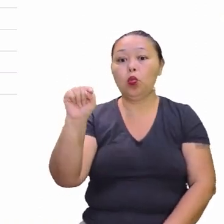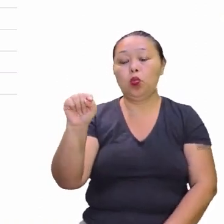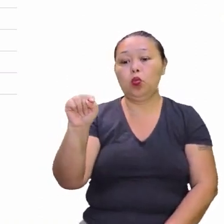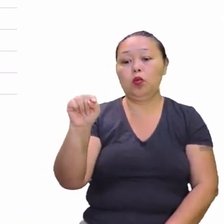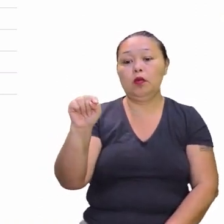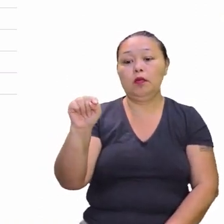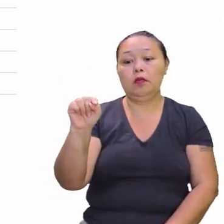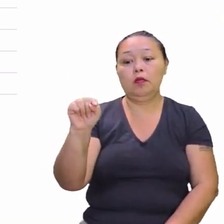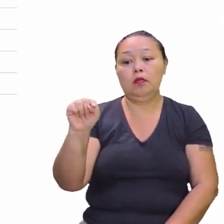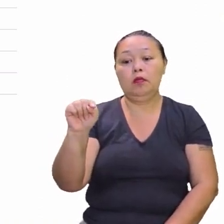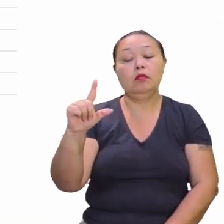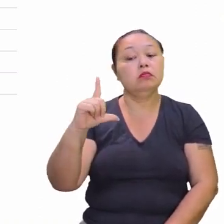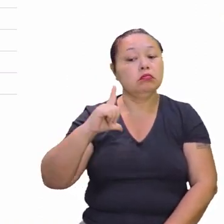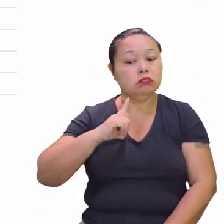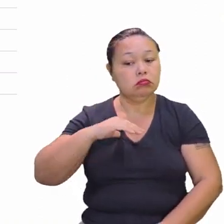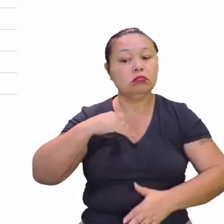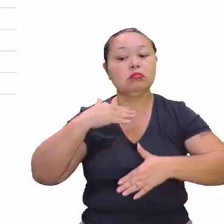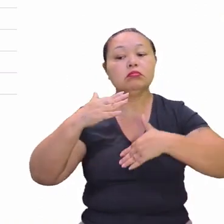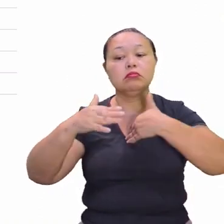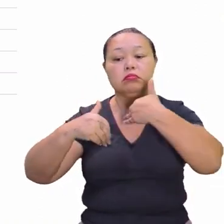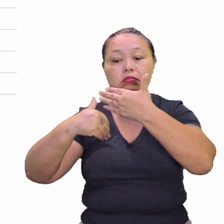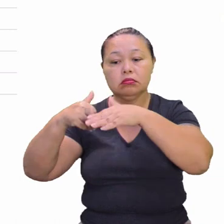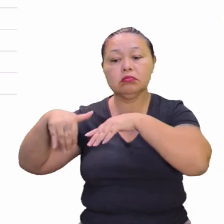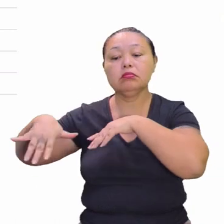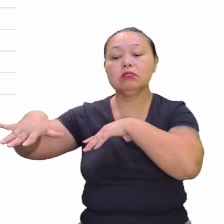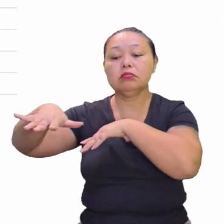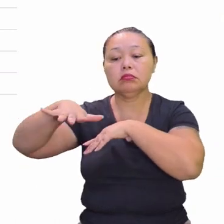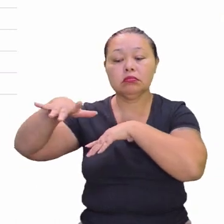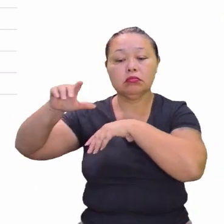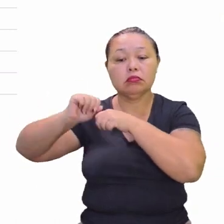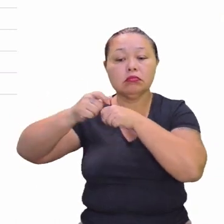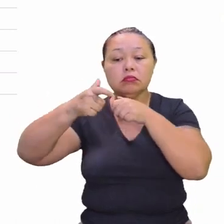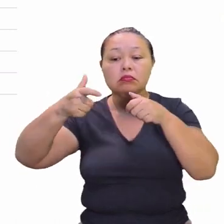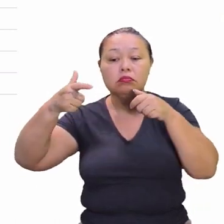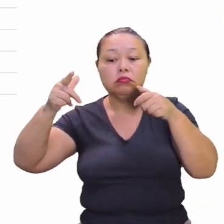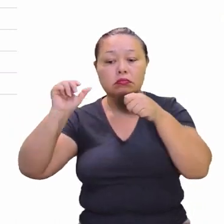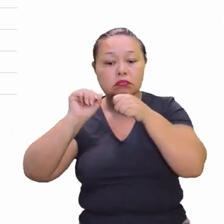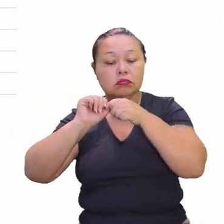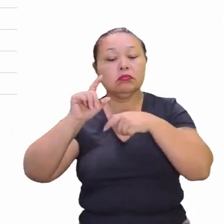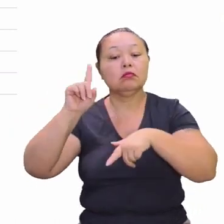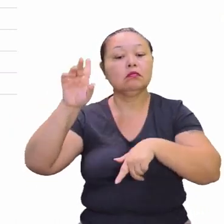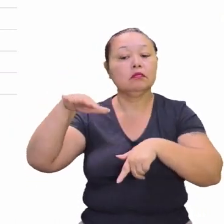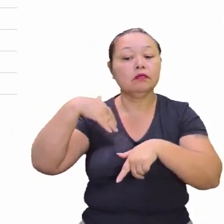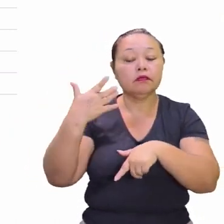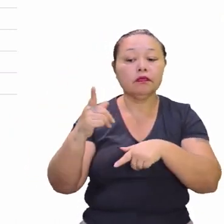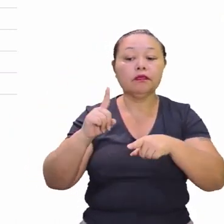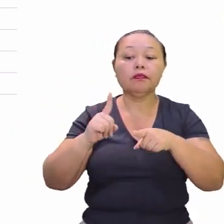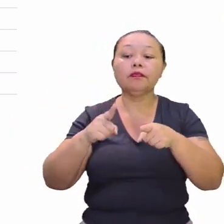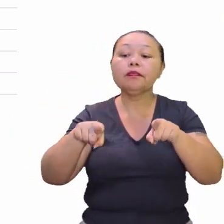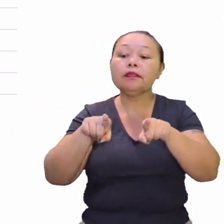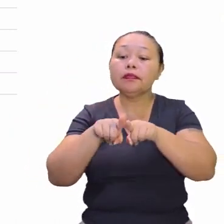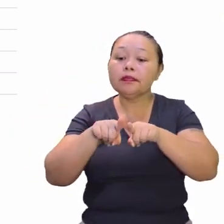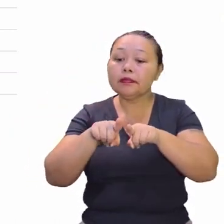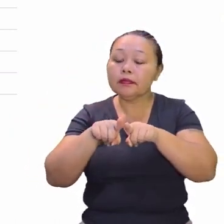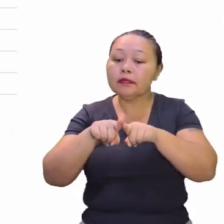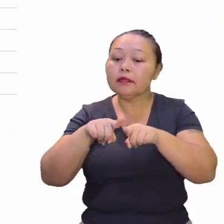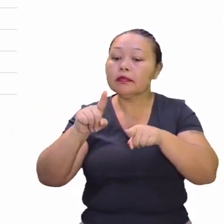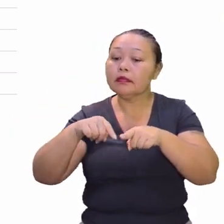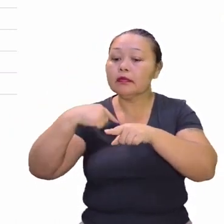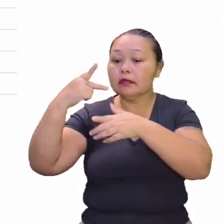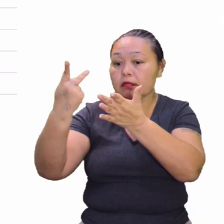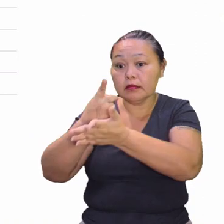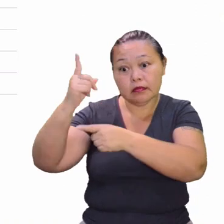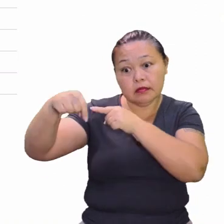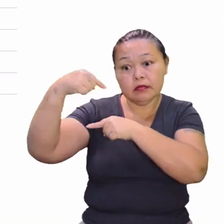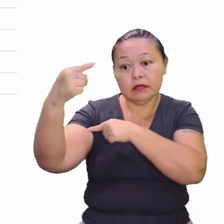aí representa o quê? Evolução do campo de Rondônia, o aumento da produtividade, mas também aquela consequência